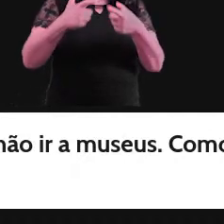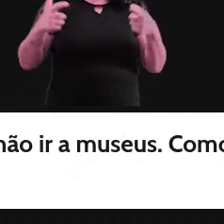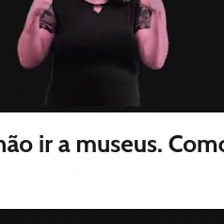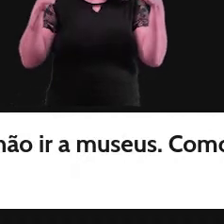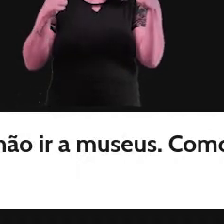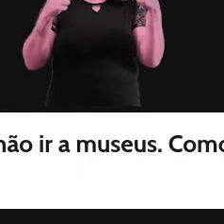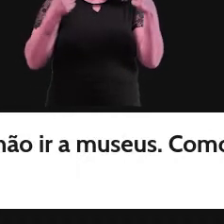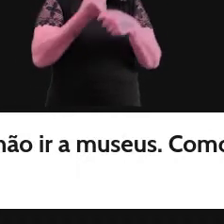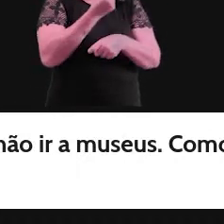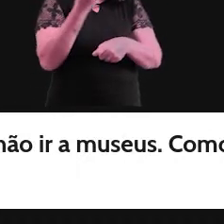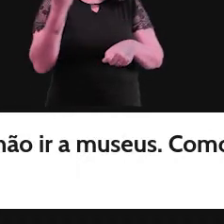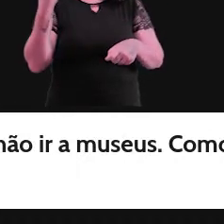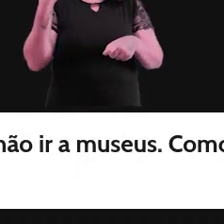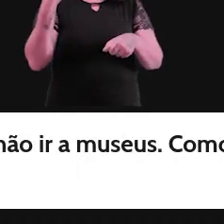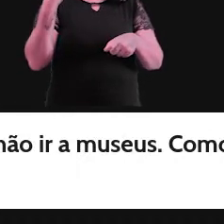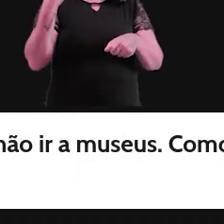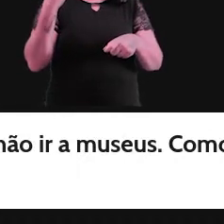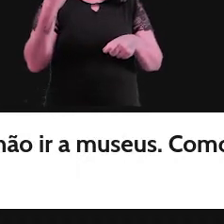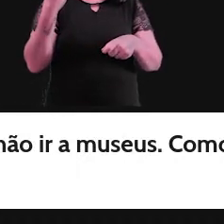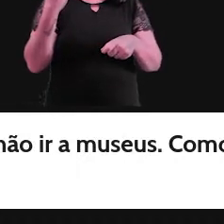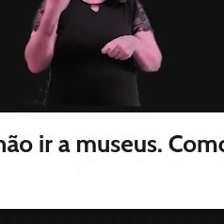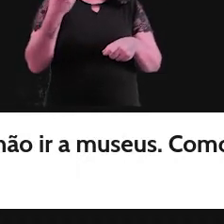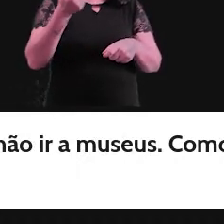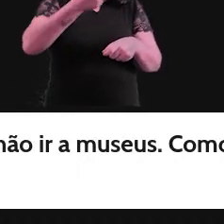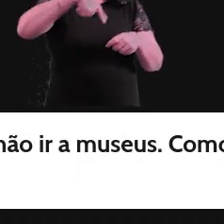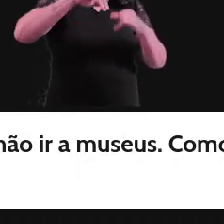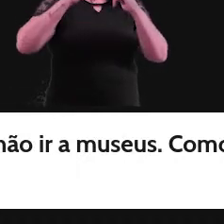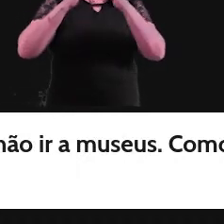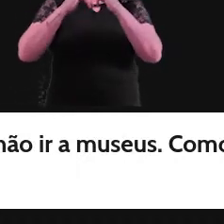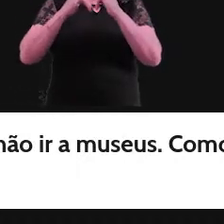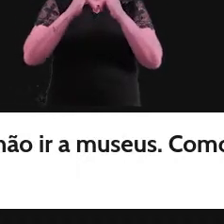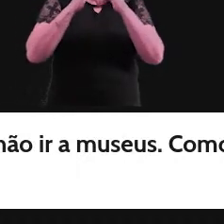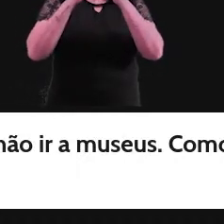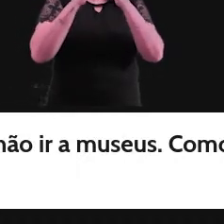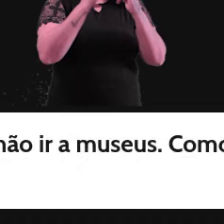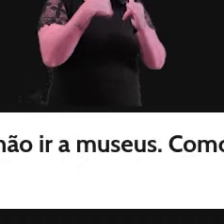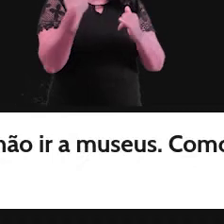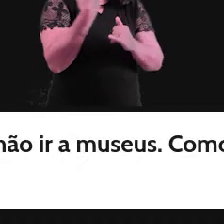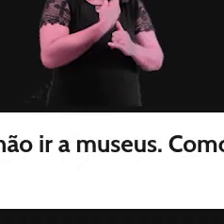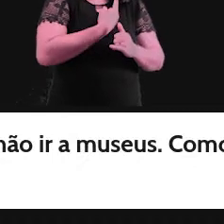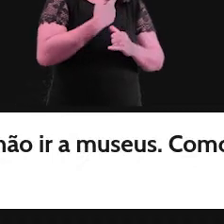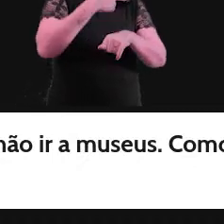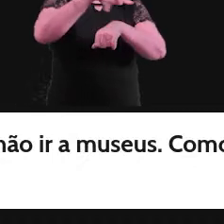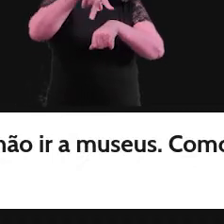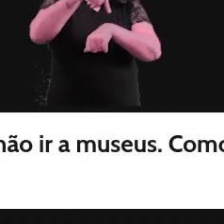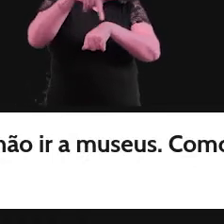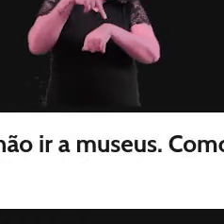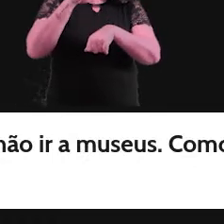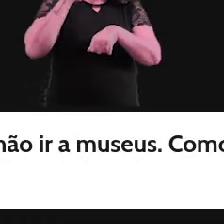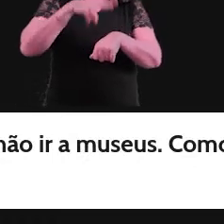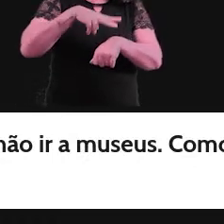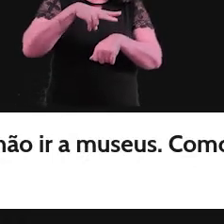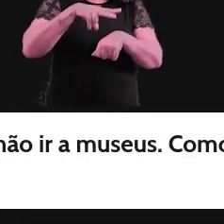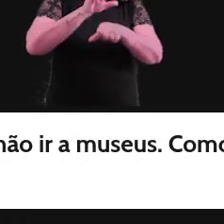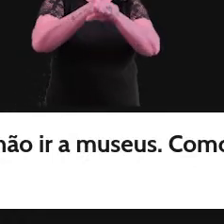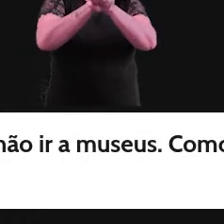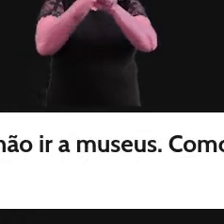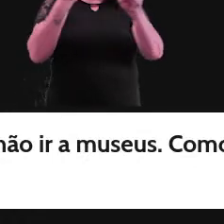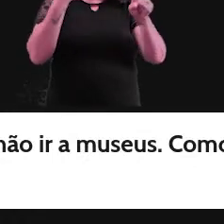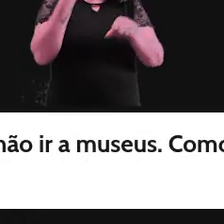de ampliação da quantidade, né, de números de instituições que a gente precisa para o nosso país, dado, né, o seu